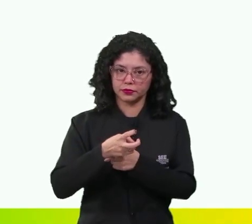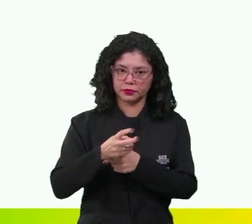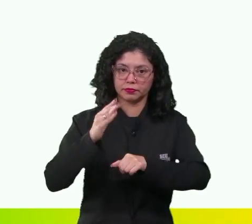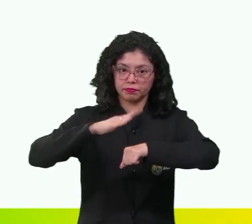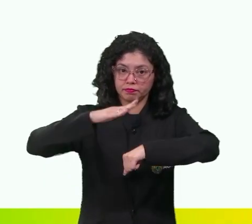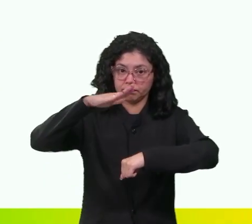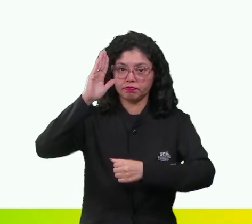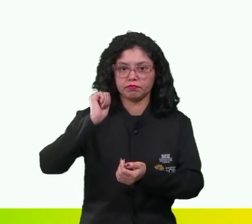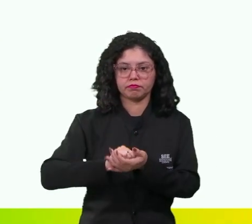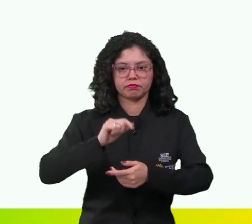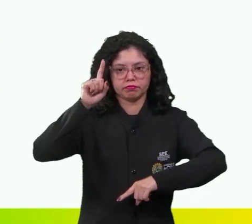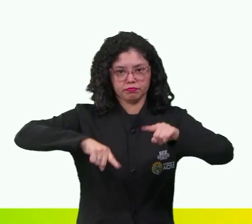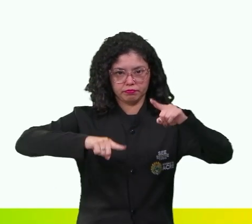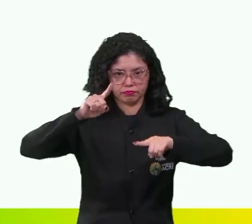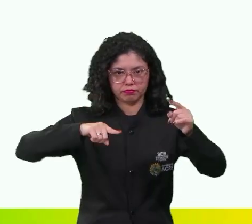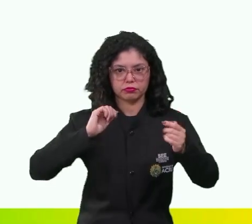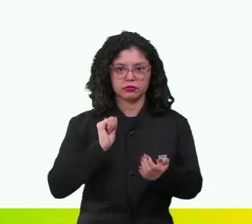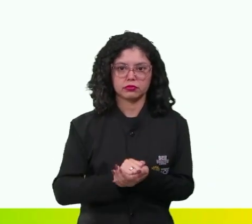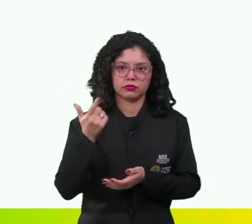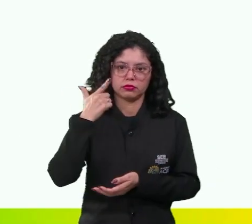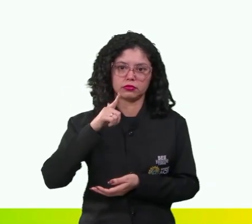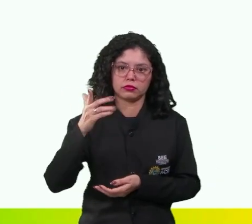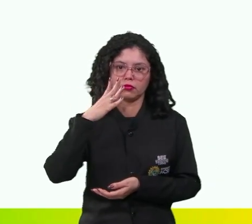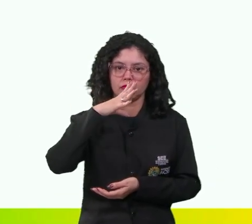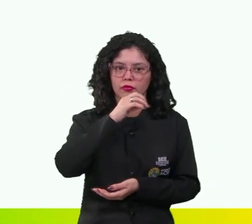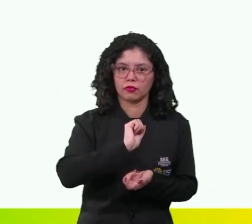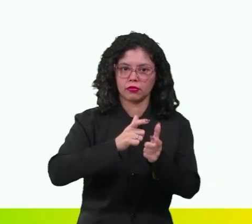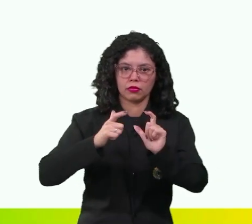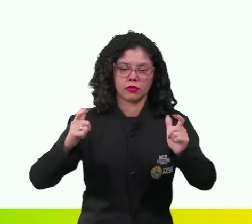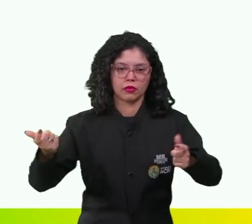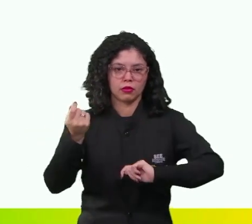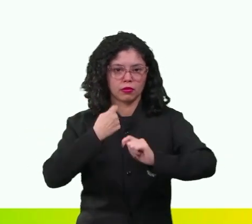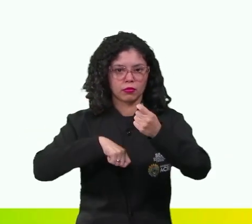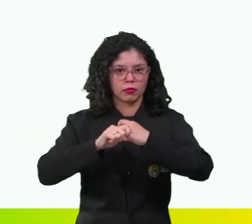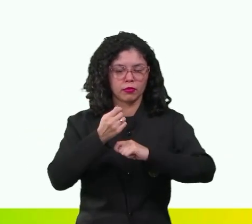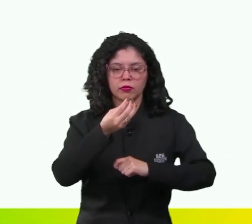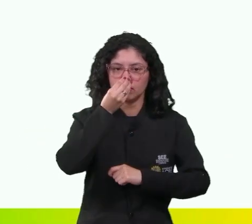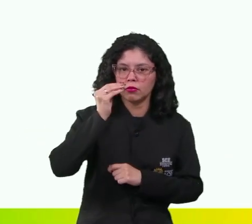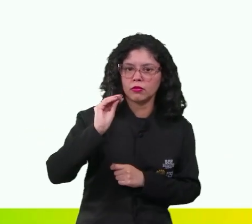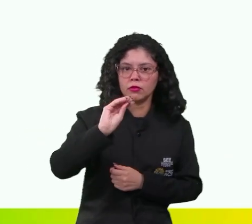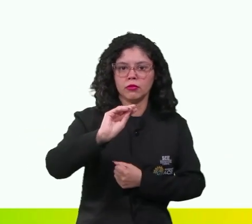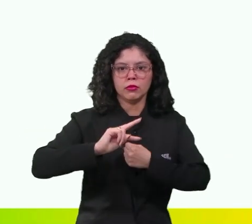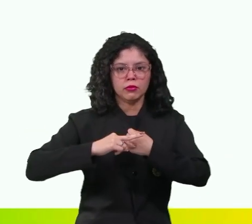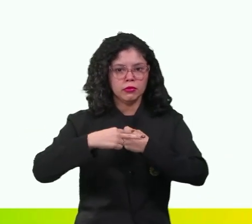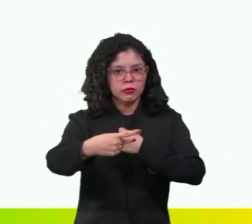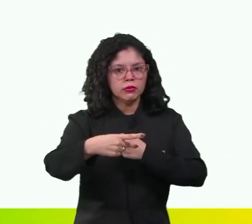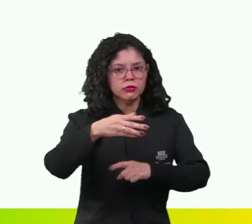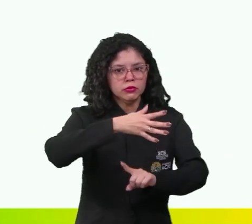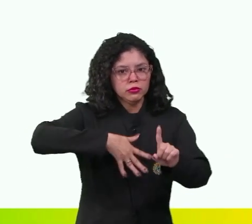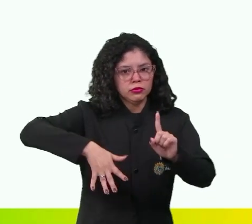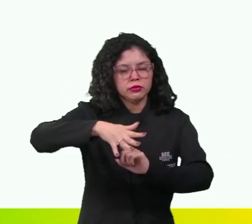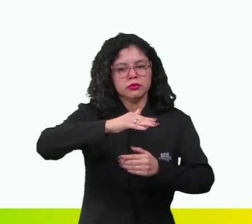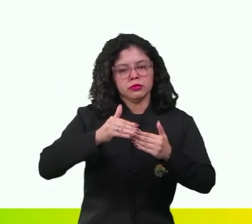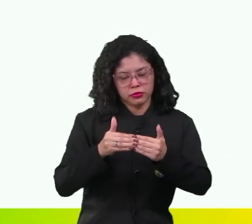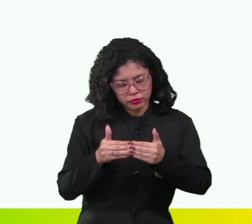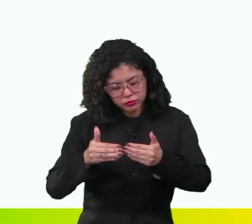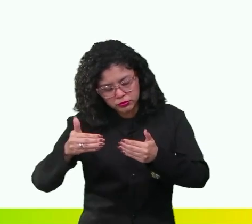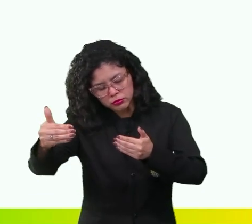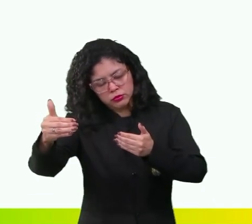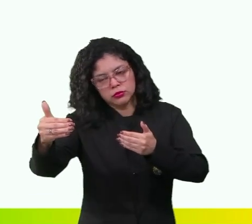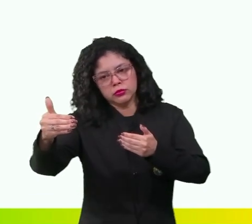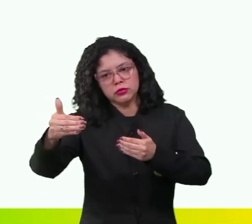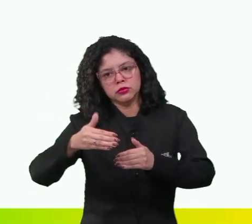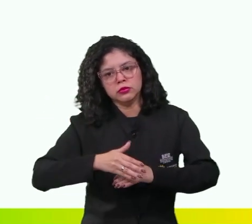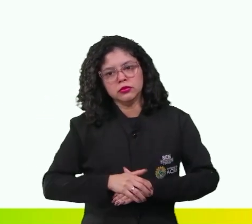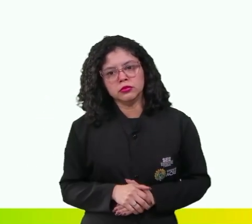exploração máxima dos recursos naturais para garantir o rápido crescimento econômico, ignorando as consequências